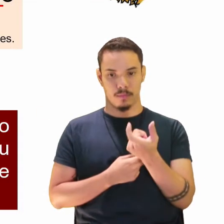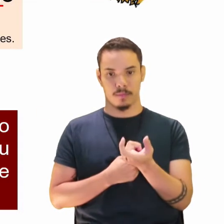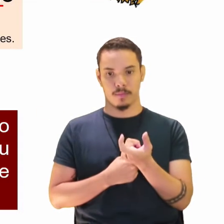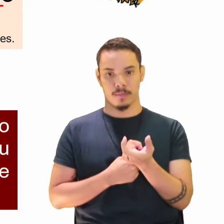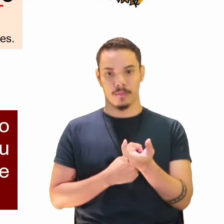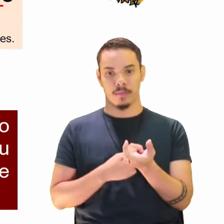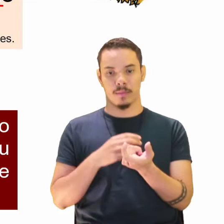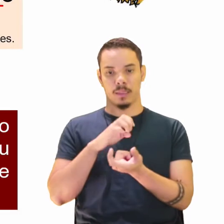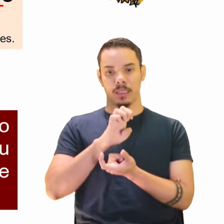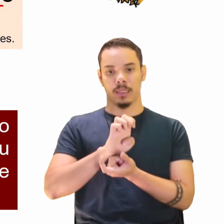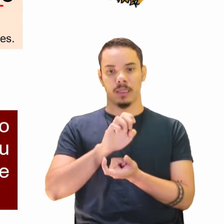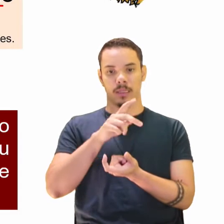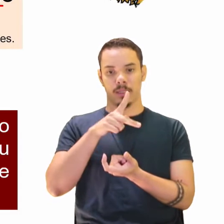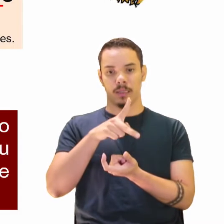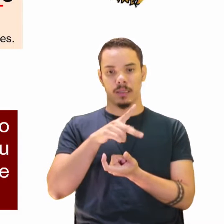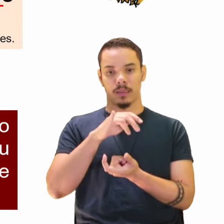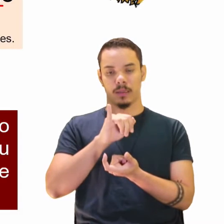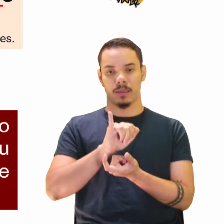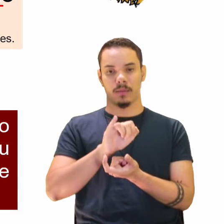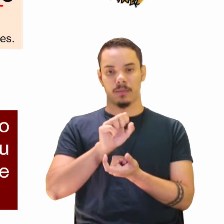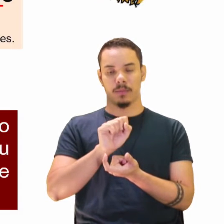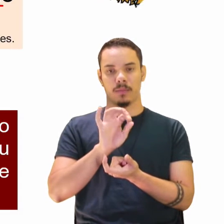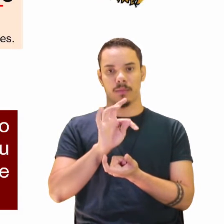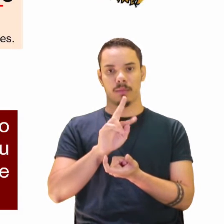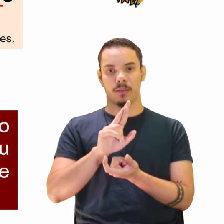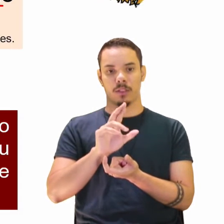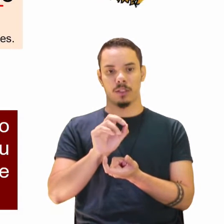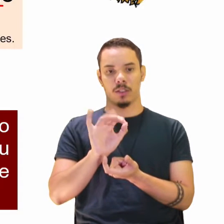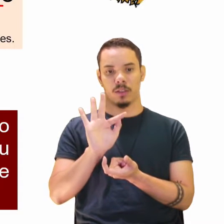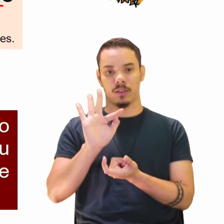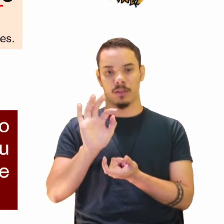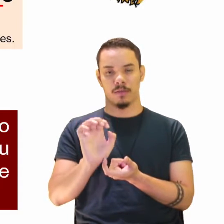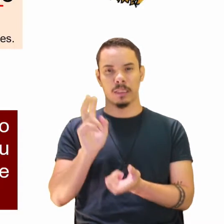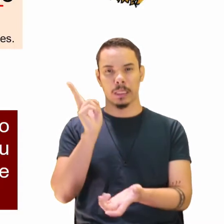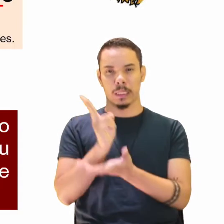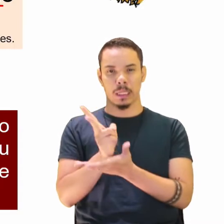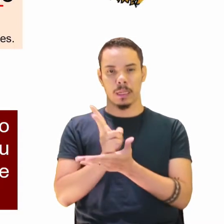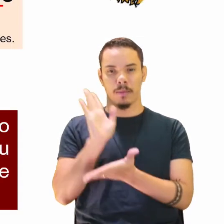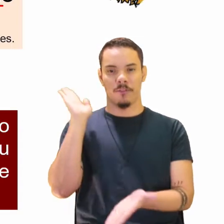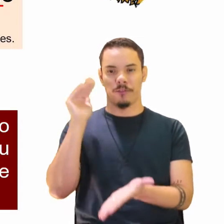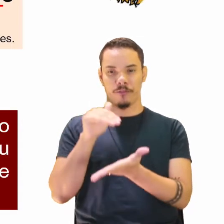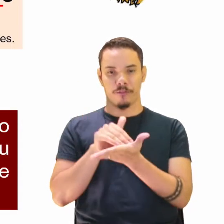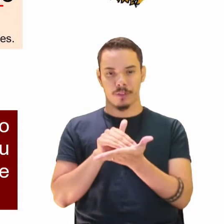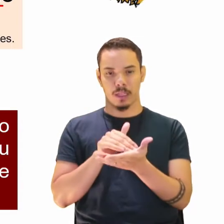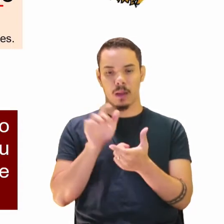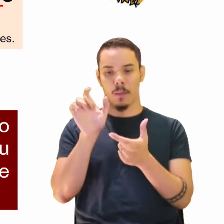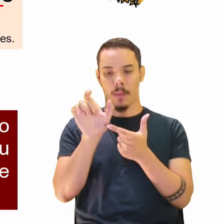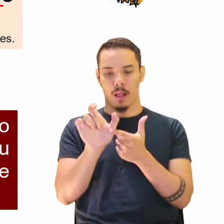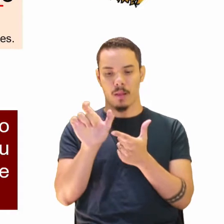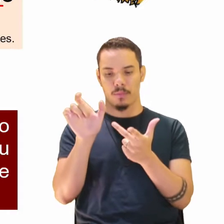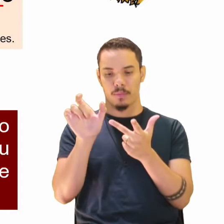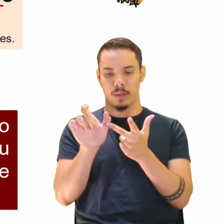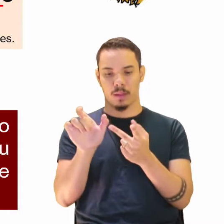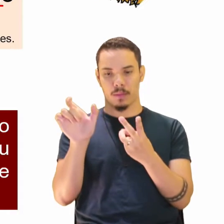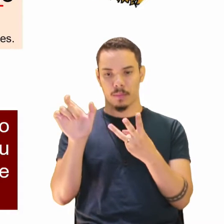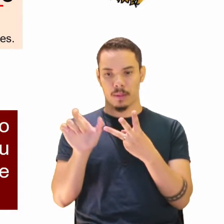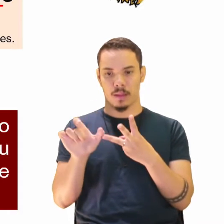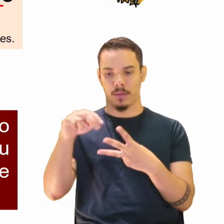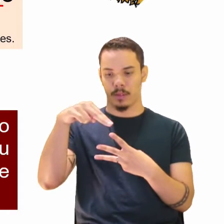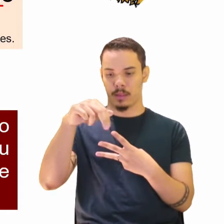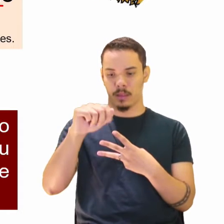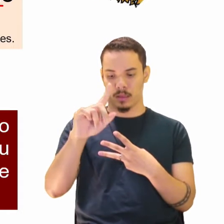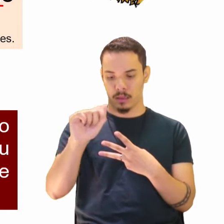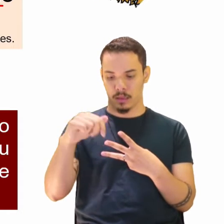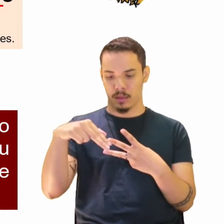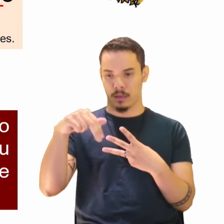expressão fica repetida no final, no finzinho de cada verso, o nome